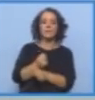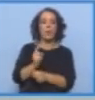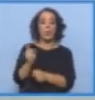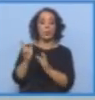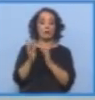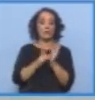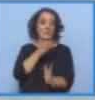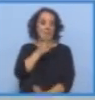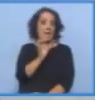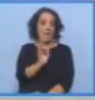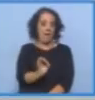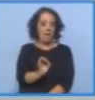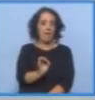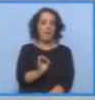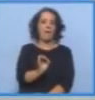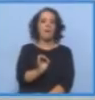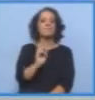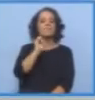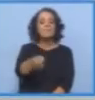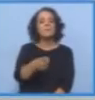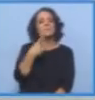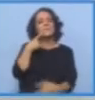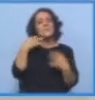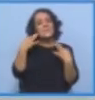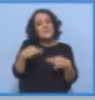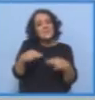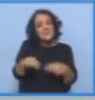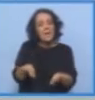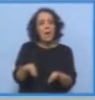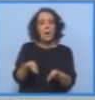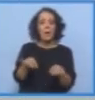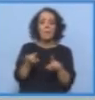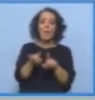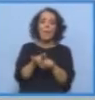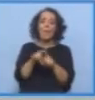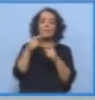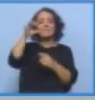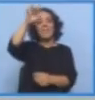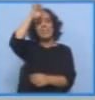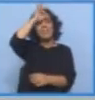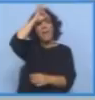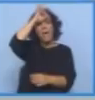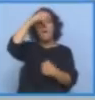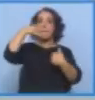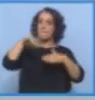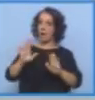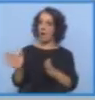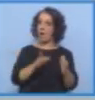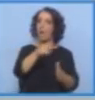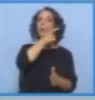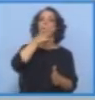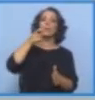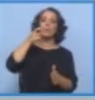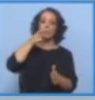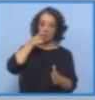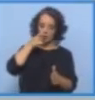dizer é exatamente, temos de ter esta simplicidade, temos de ter esta pequenez, mas comprometer-vos na construção